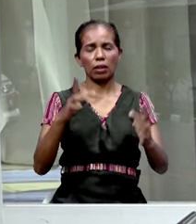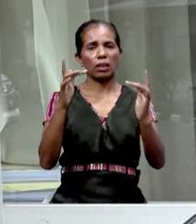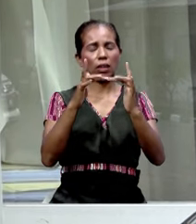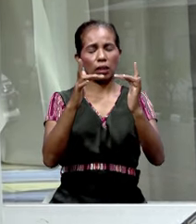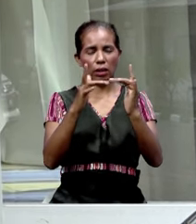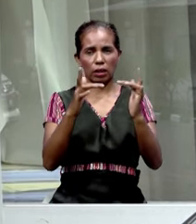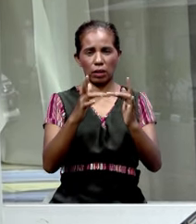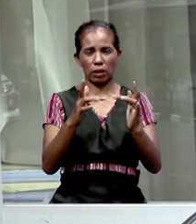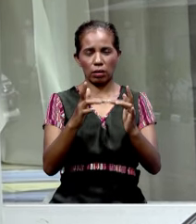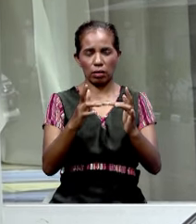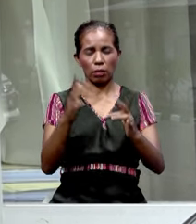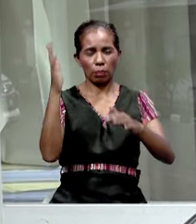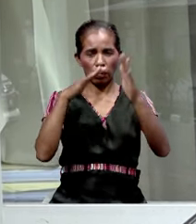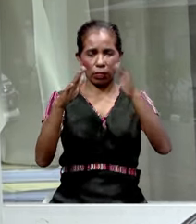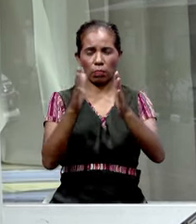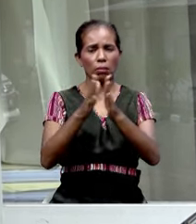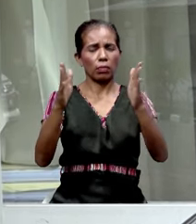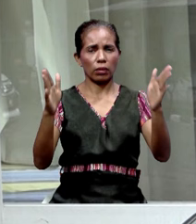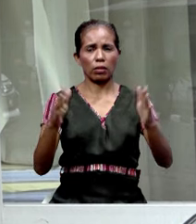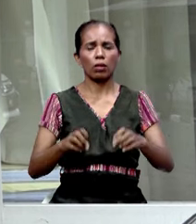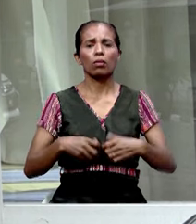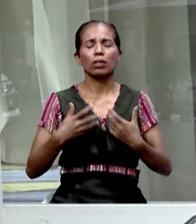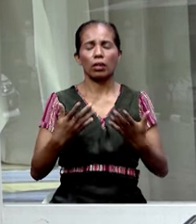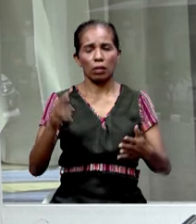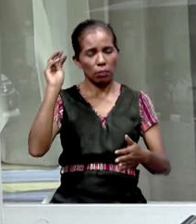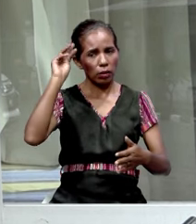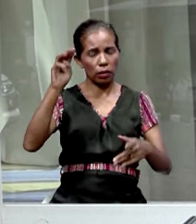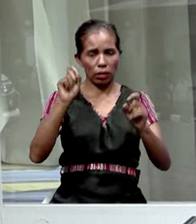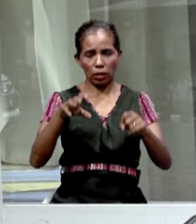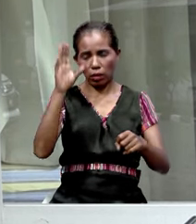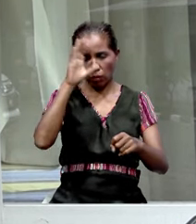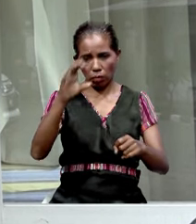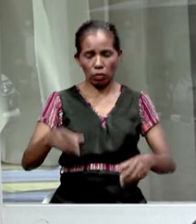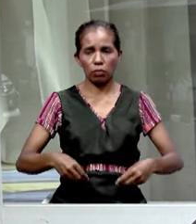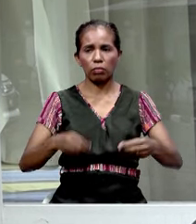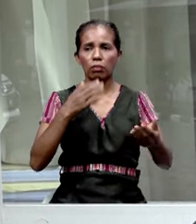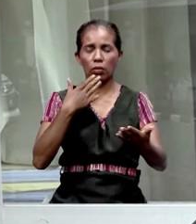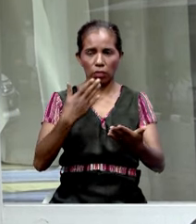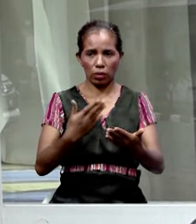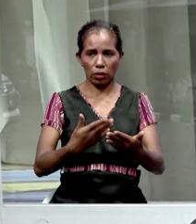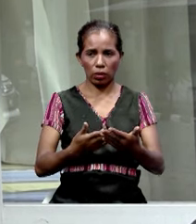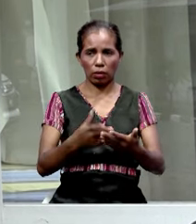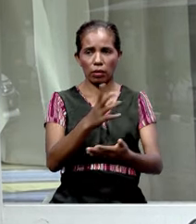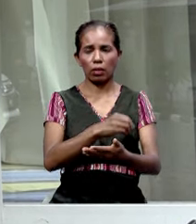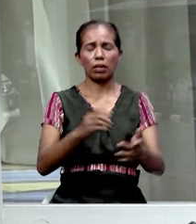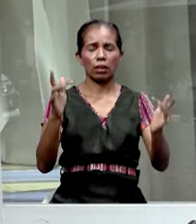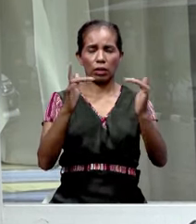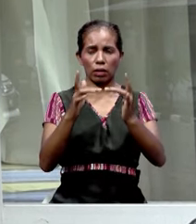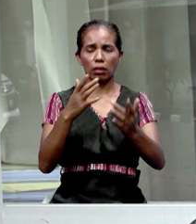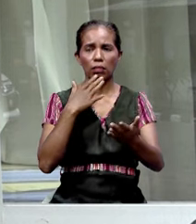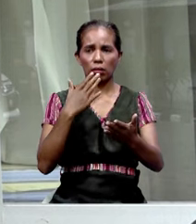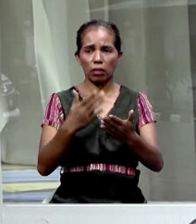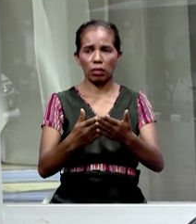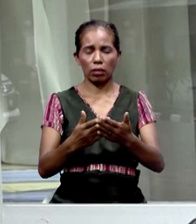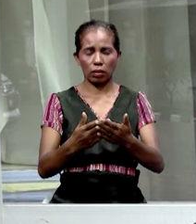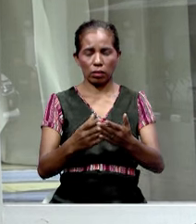mo sai hela problema bot. Então in sama ka ministro tenye buka tu fok condições ba além de online se rede la